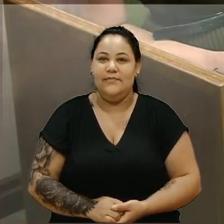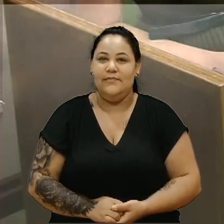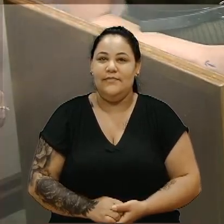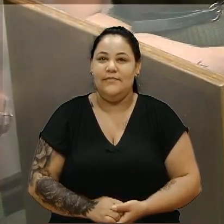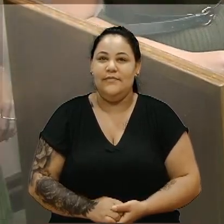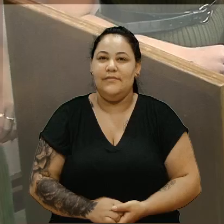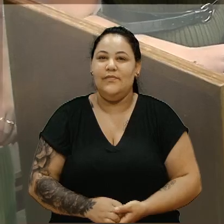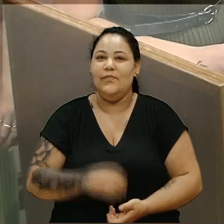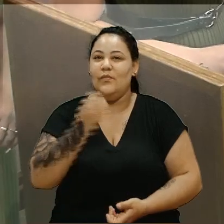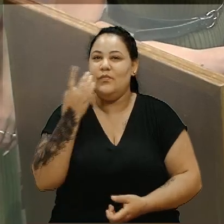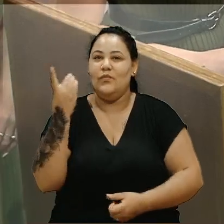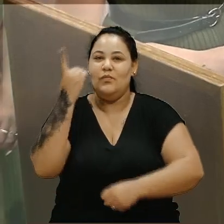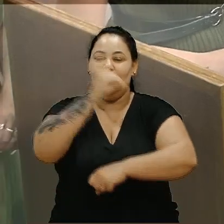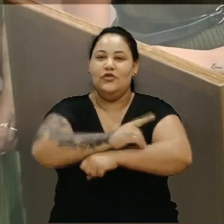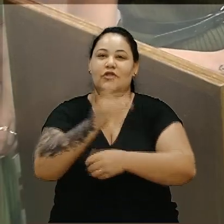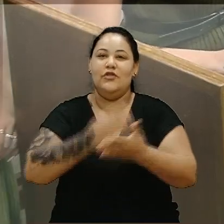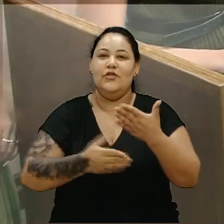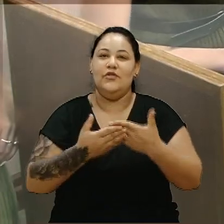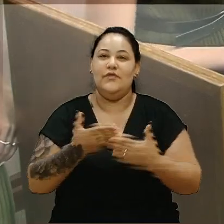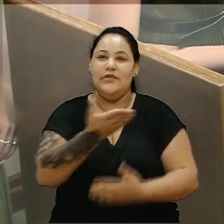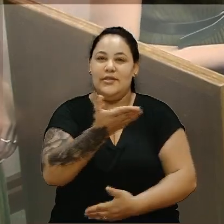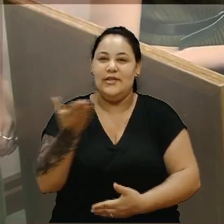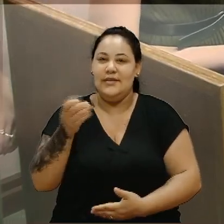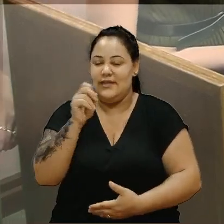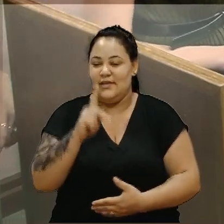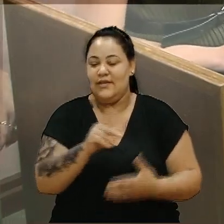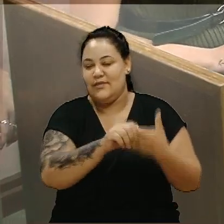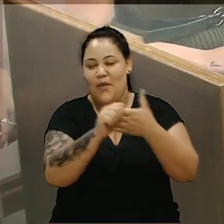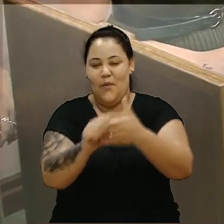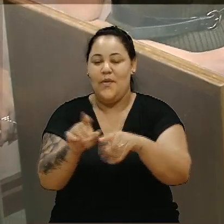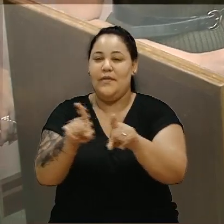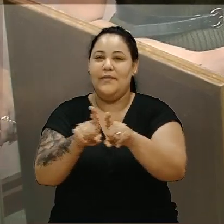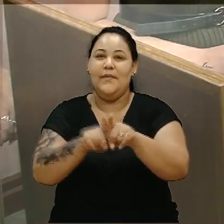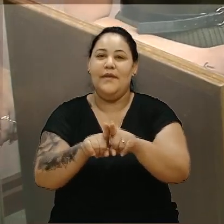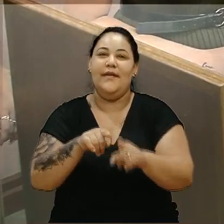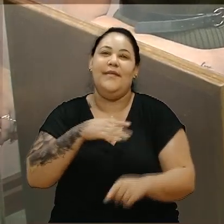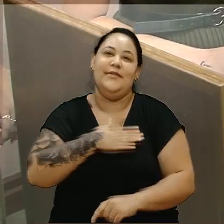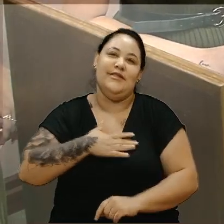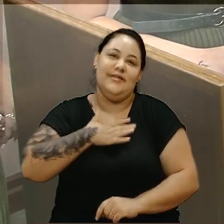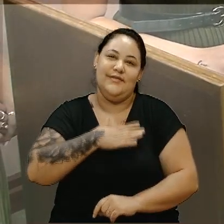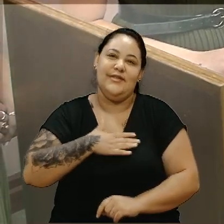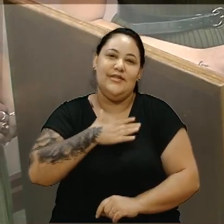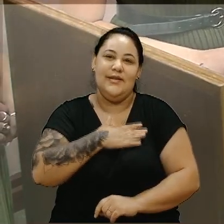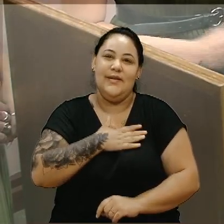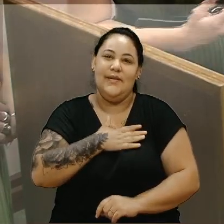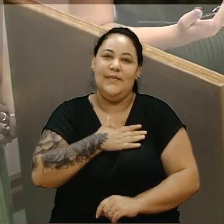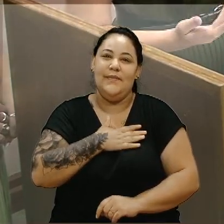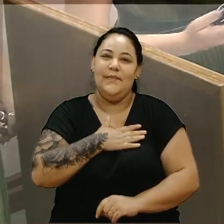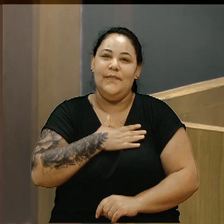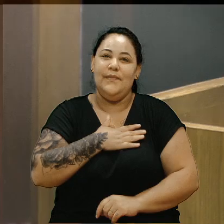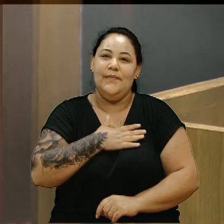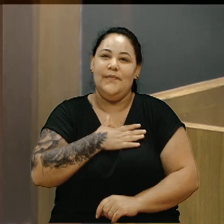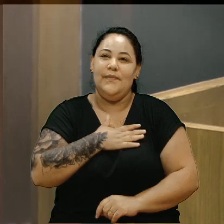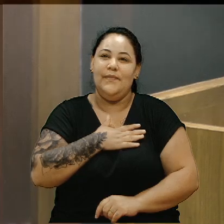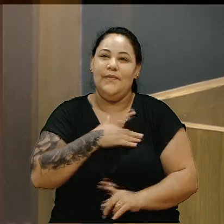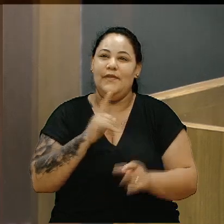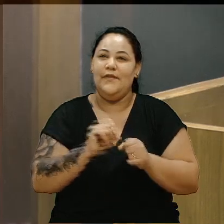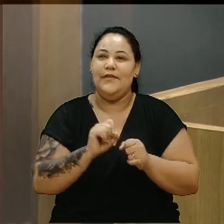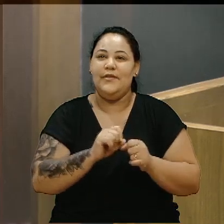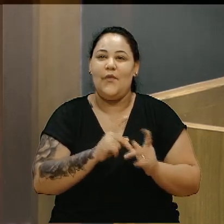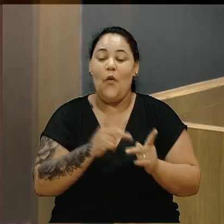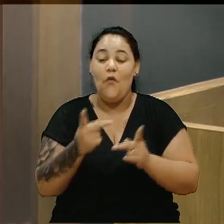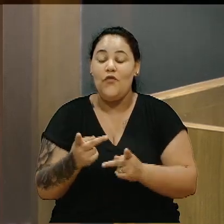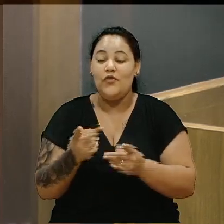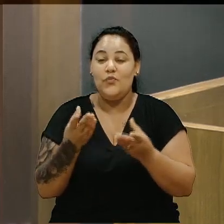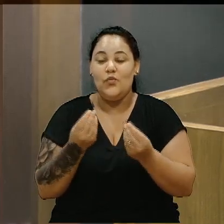Muito bom dia a todo mundo que nos acompanha também. É um prazer enorme retornarmos a essa casa para um convite extremamente